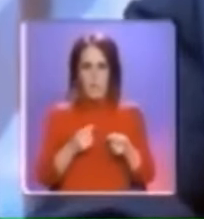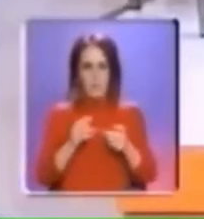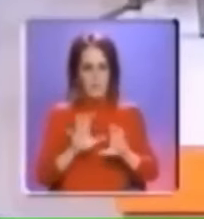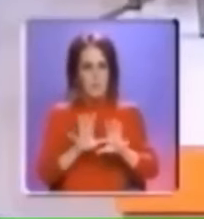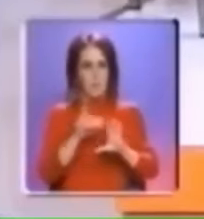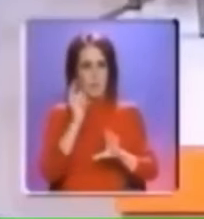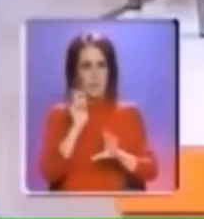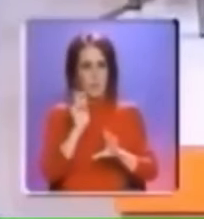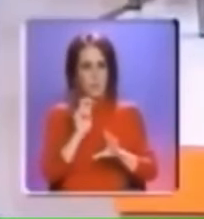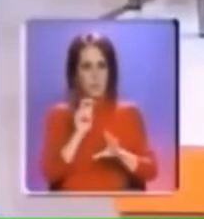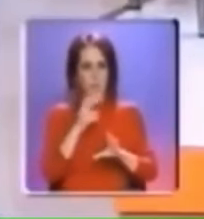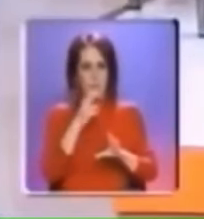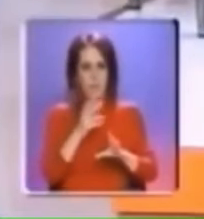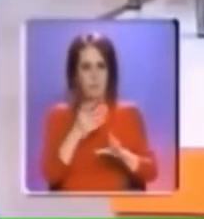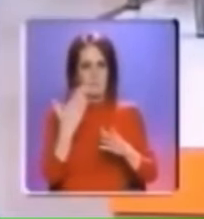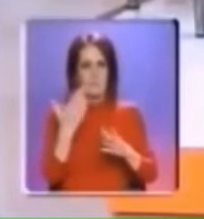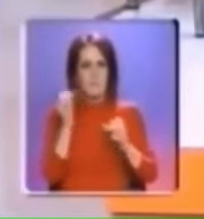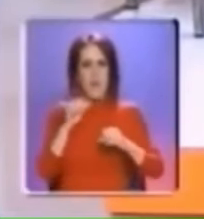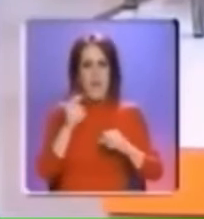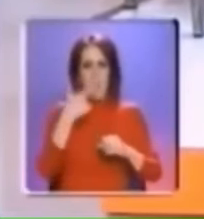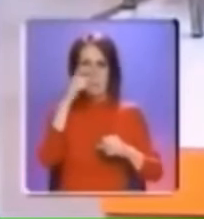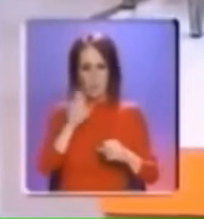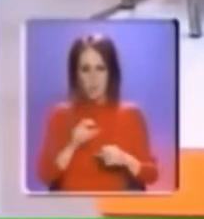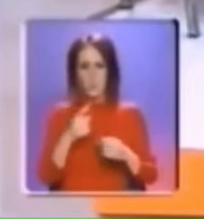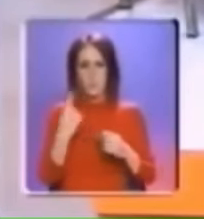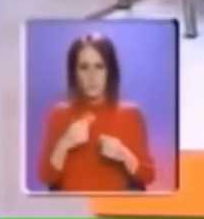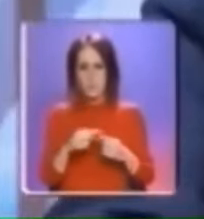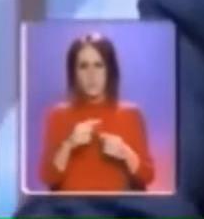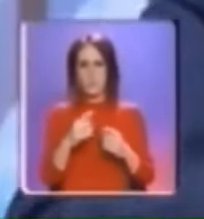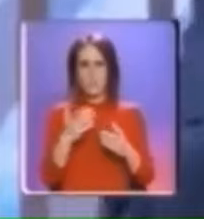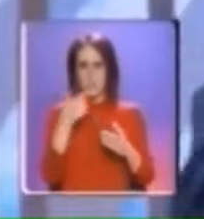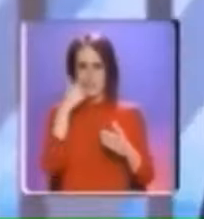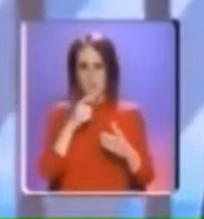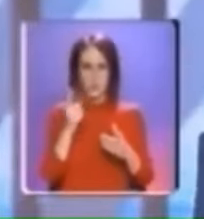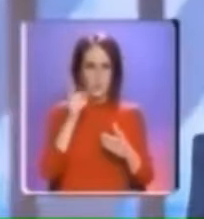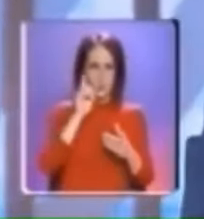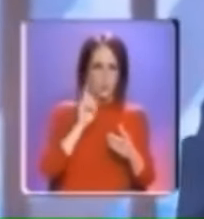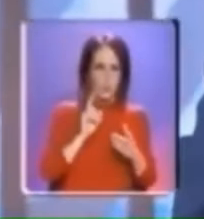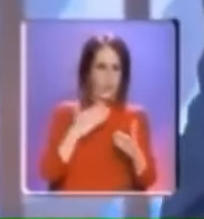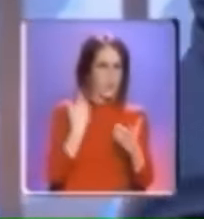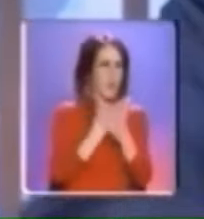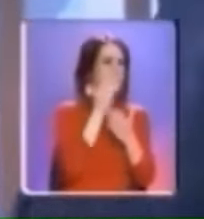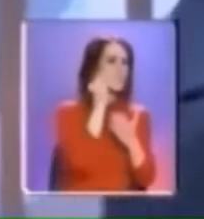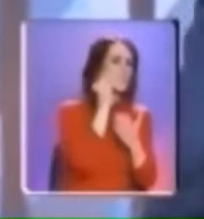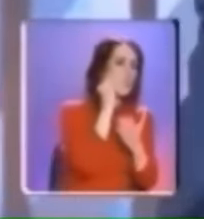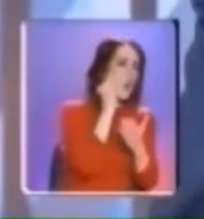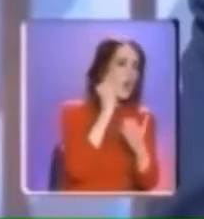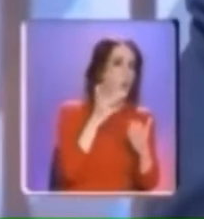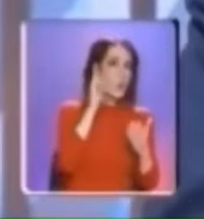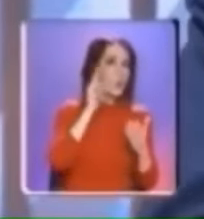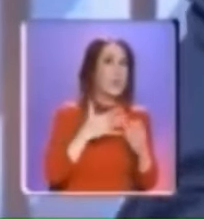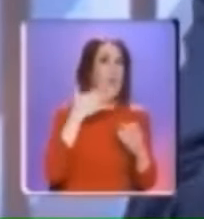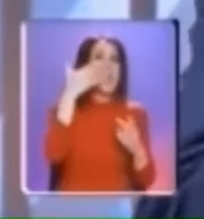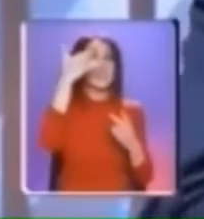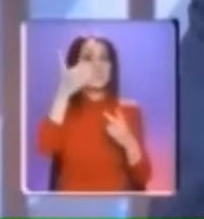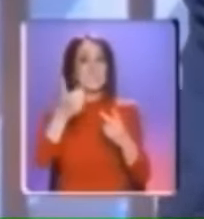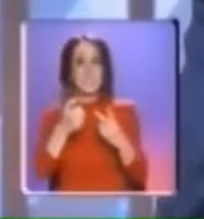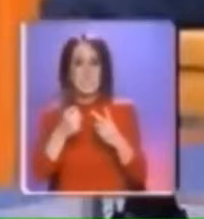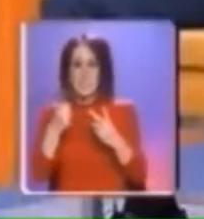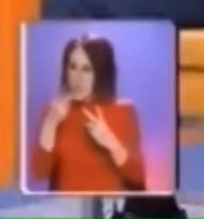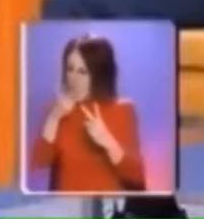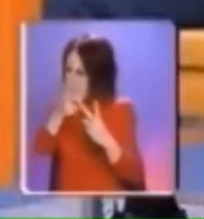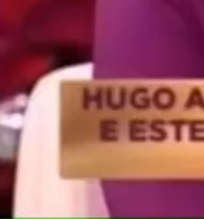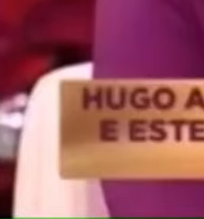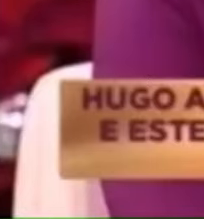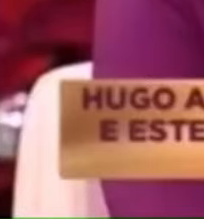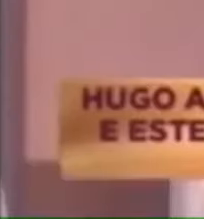curso de Direito com 23 anos curso de direito tem 5 anos de um modo geral os estudantes entram com 18 para a